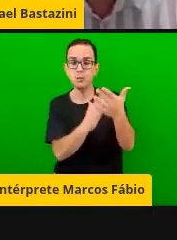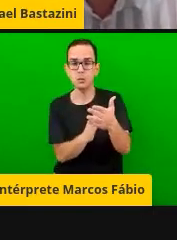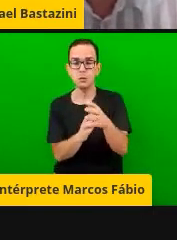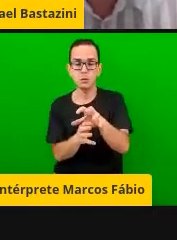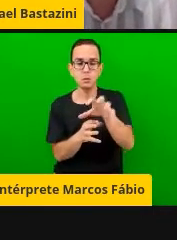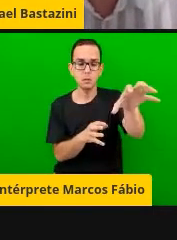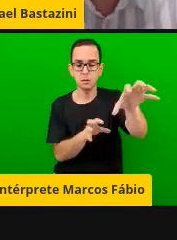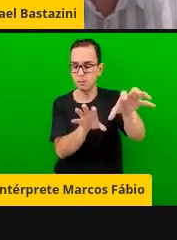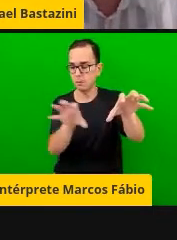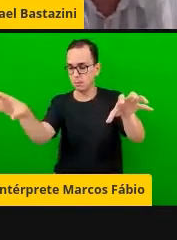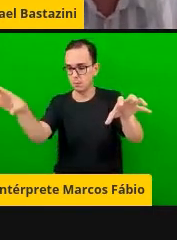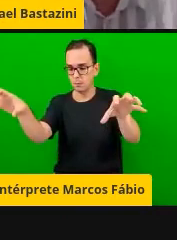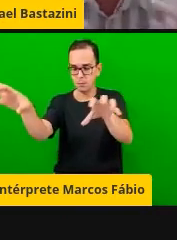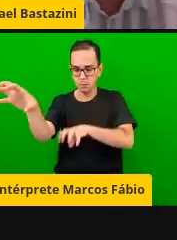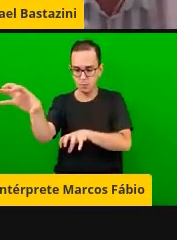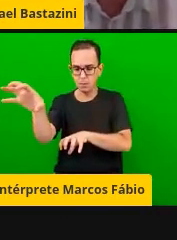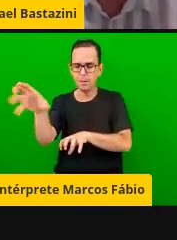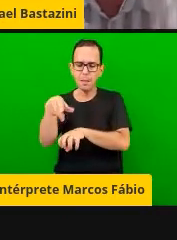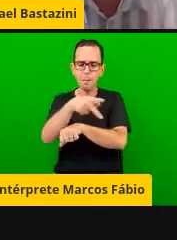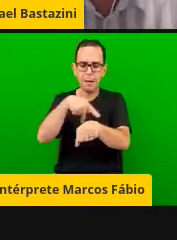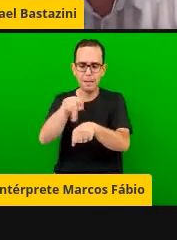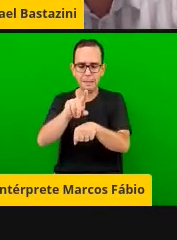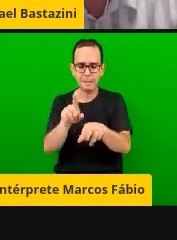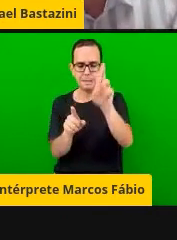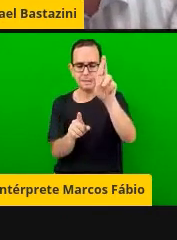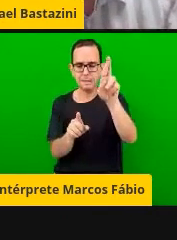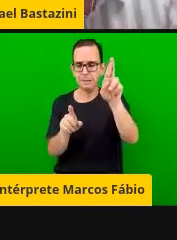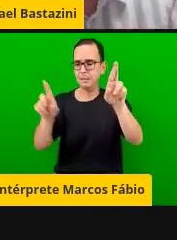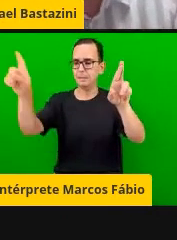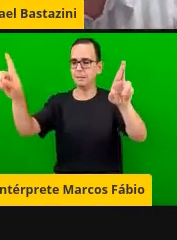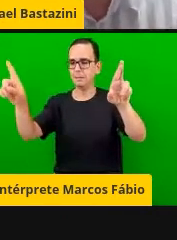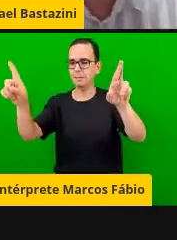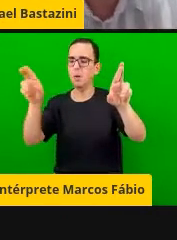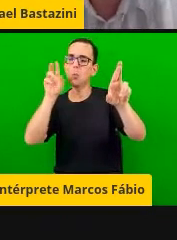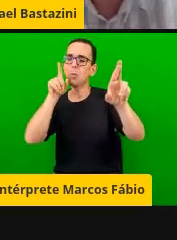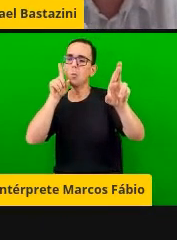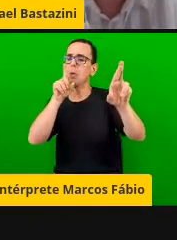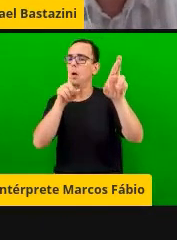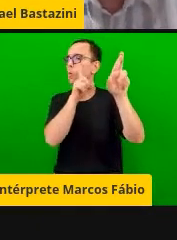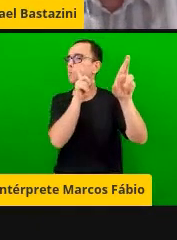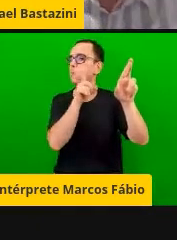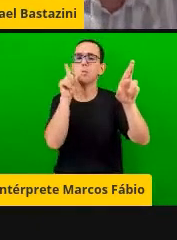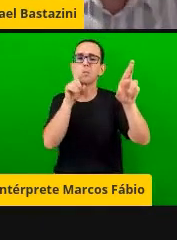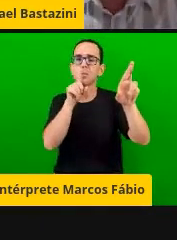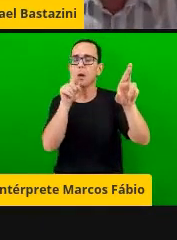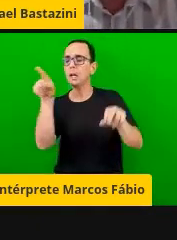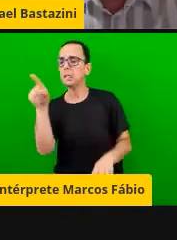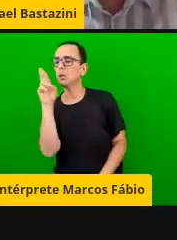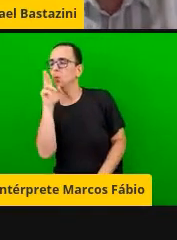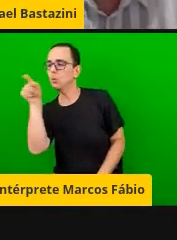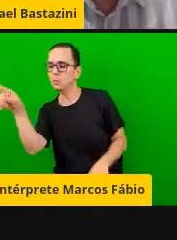e países satélites, capitaneados por Estados Unidos e União Soviética. Nós vamos ter a teoria do domínio, do